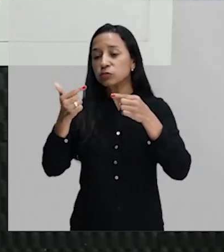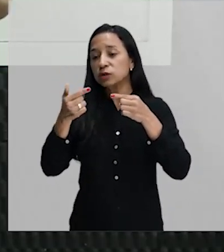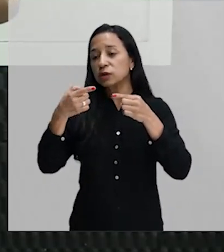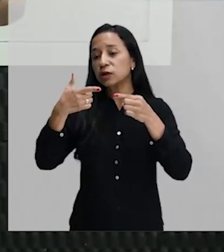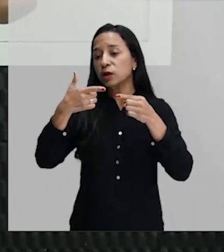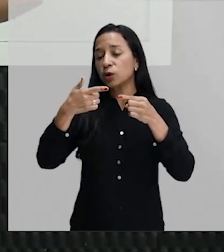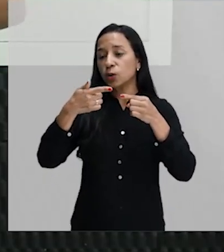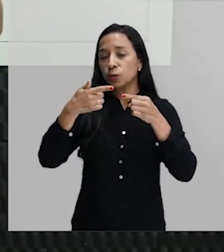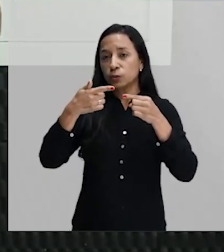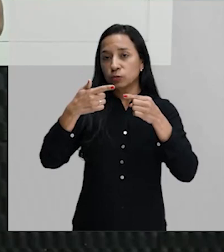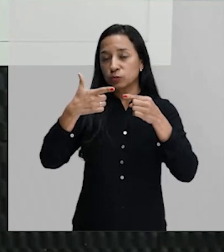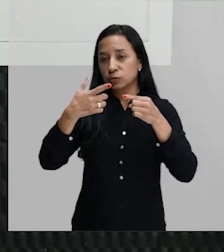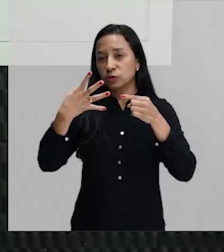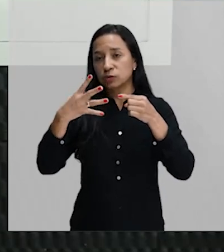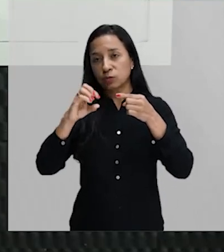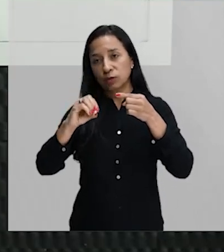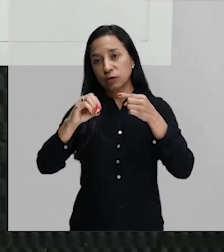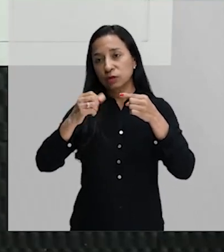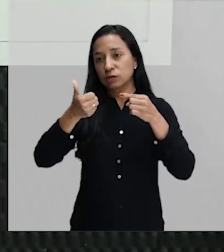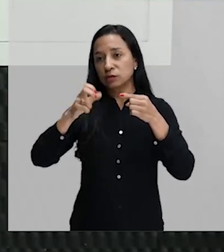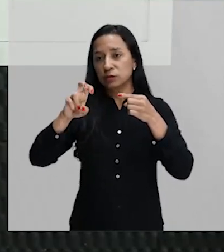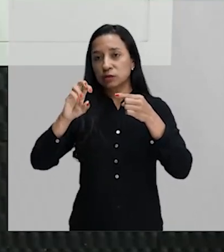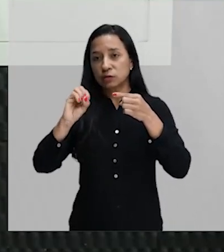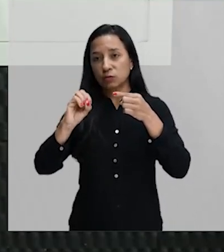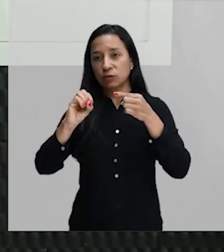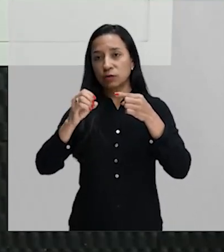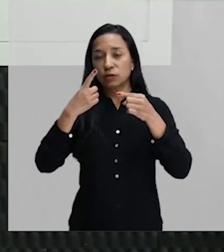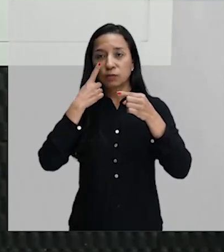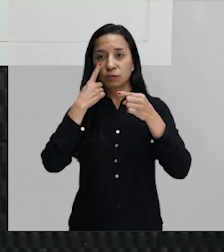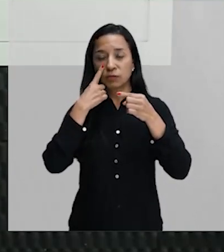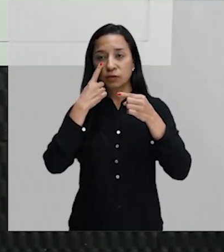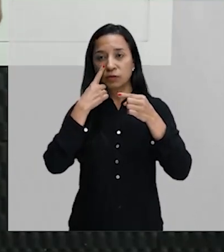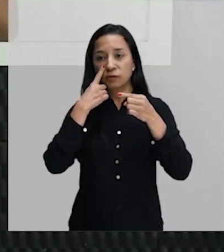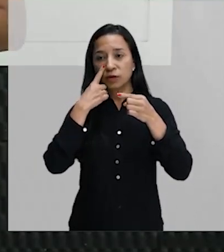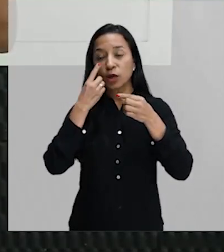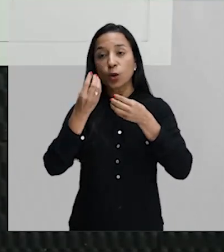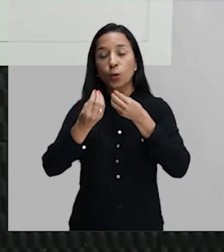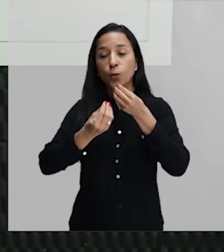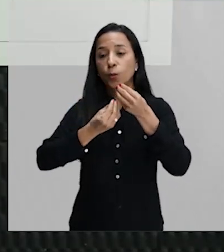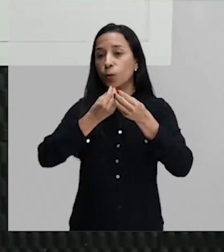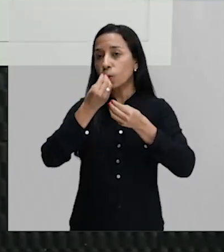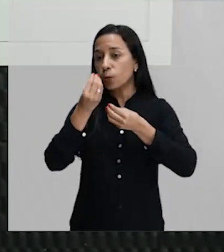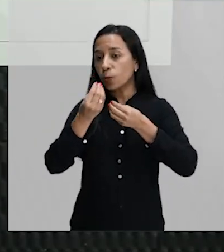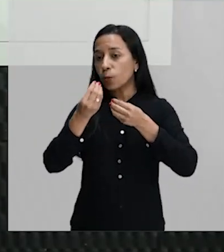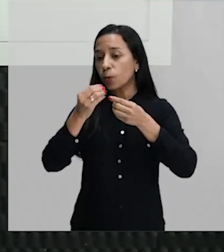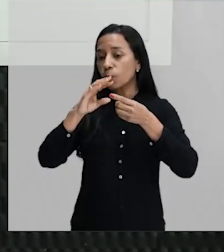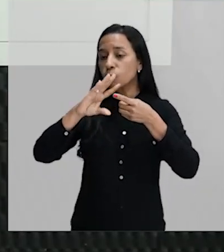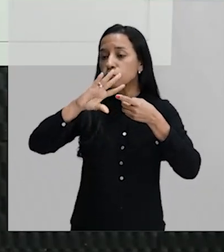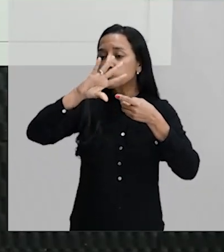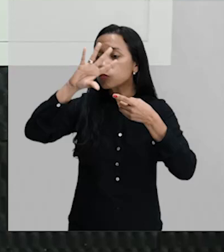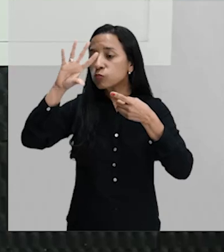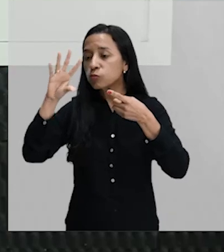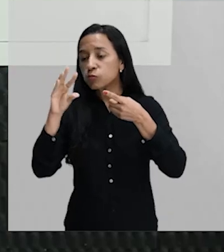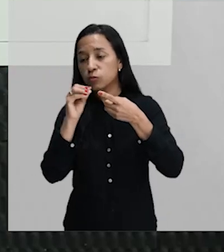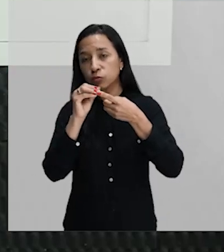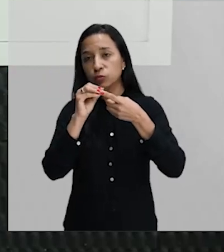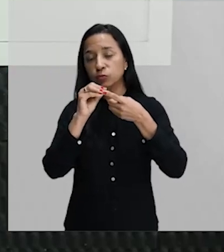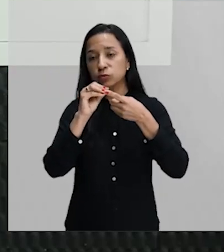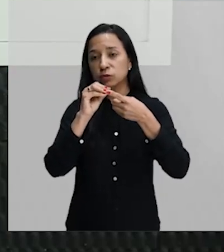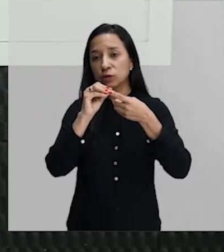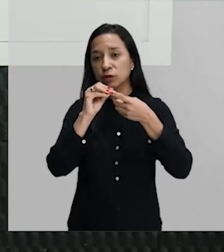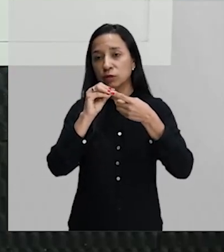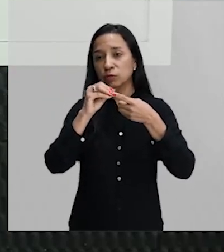de 150. Então, a gente vai ver uma forma da gente trazer todos os arcos que estejam